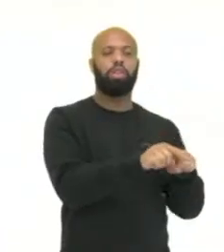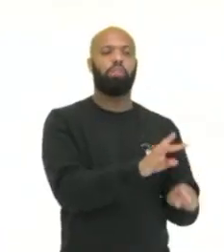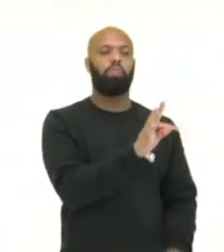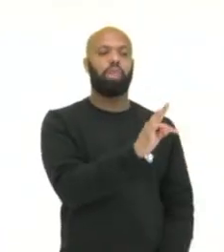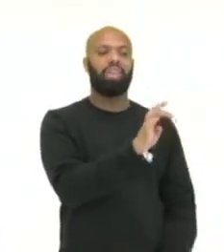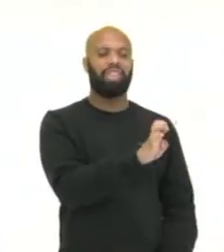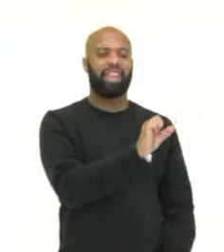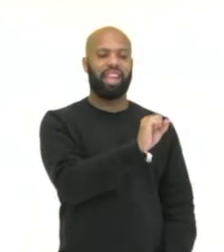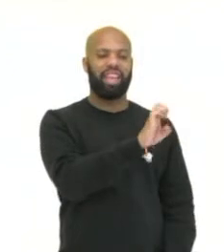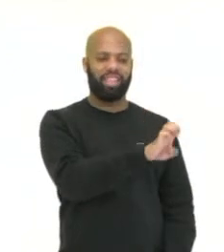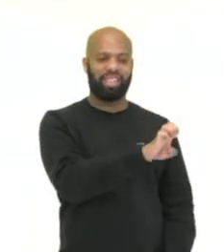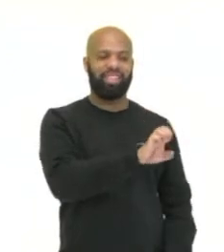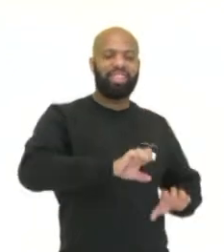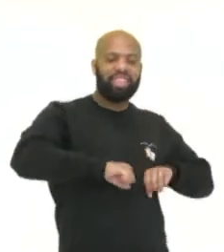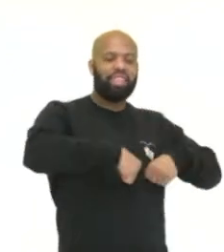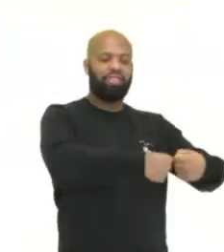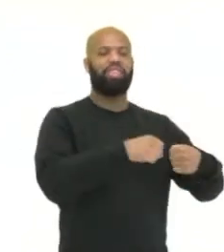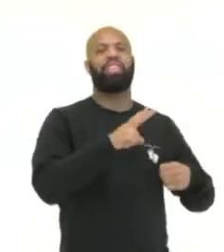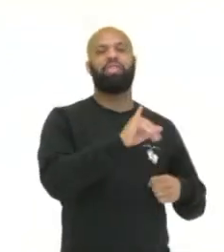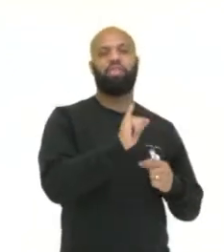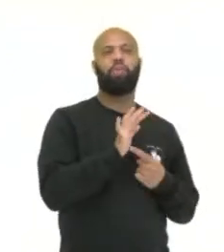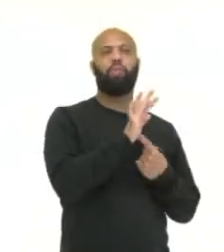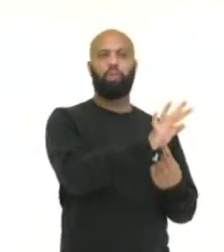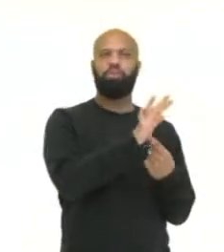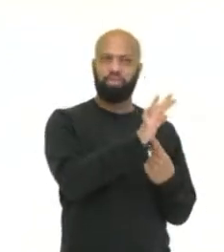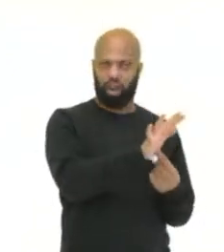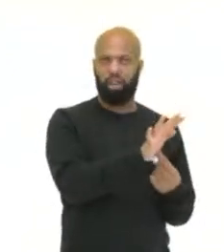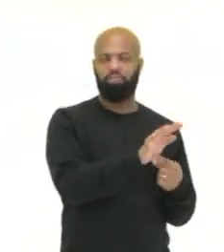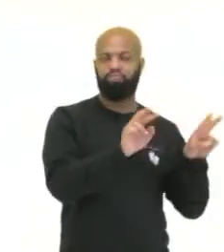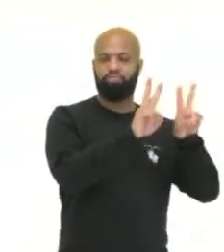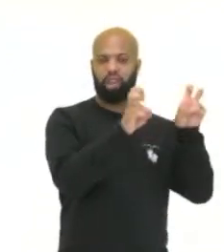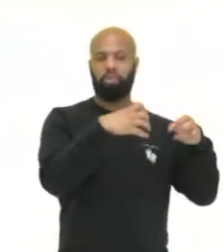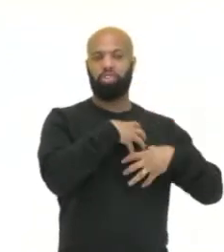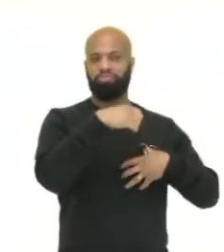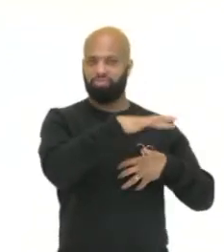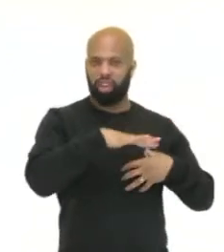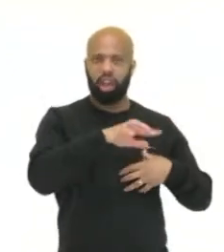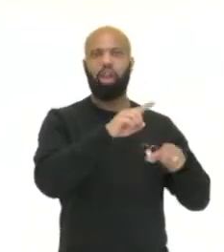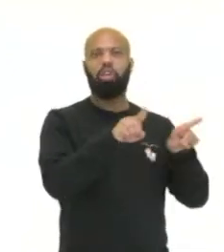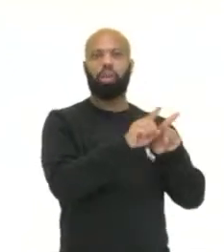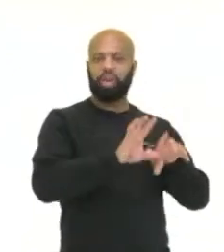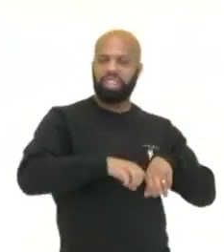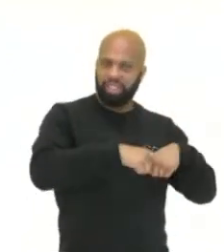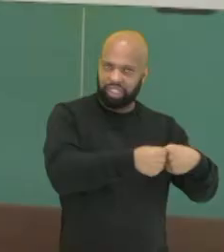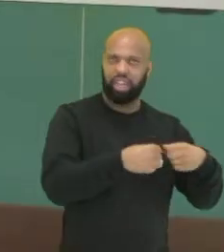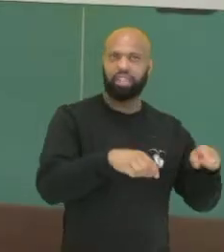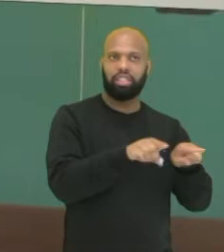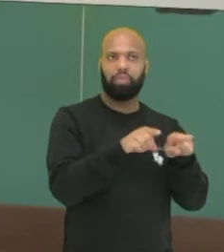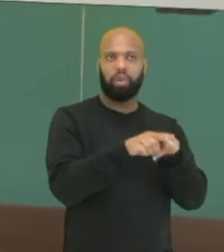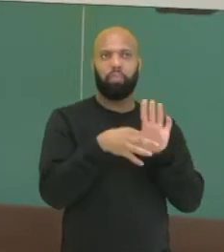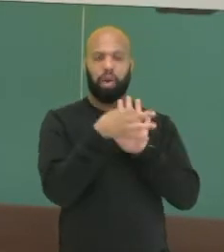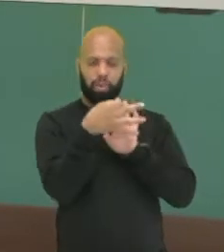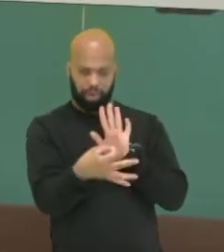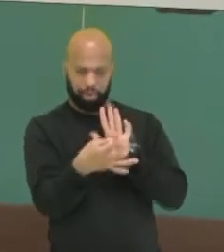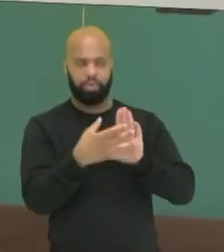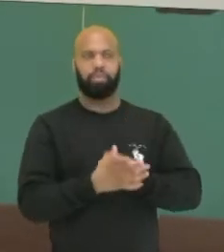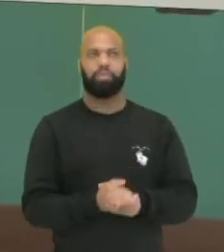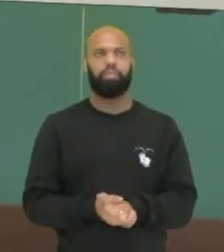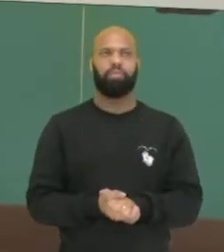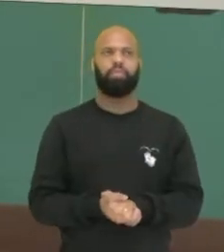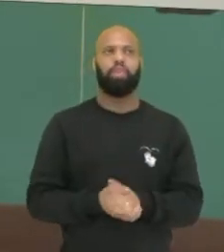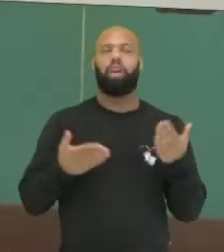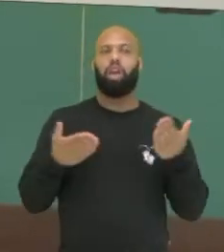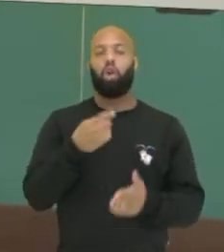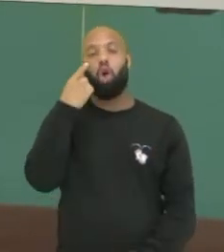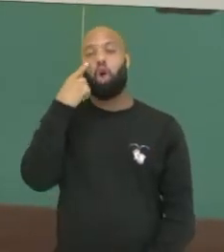assunto abordado e o ponto de vista defendido, a tese. É isso que encontramos no início de um artigo. Vejamos